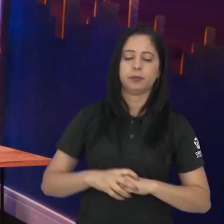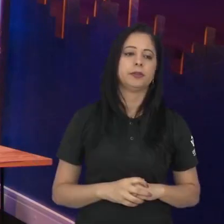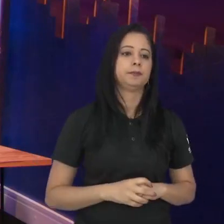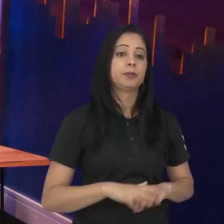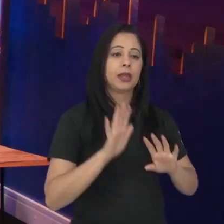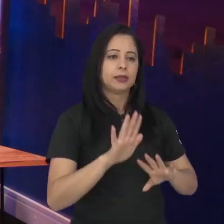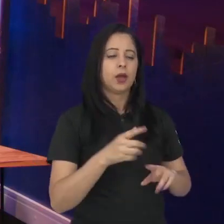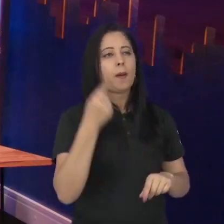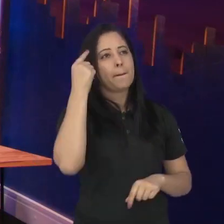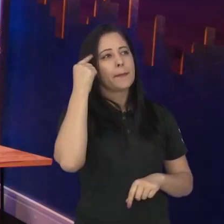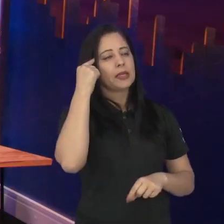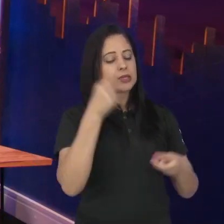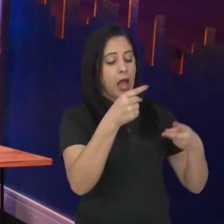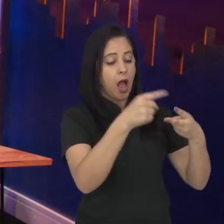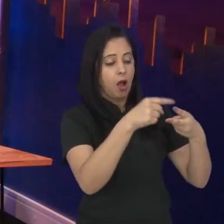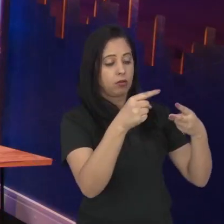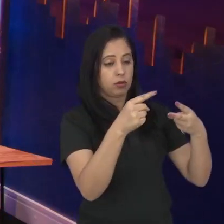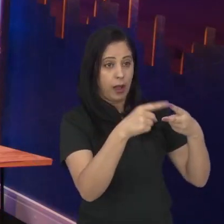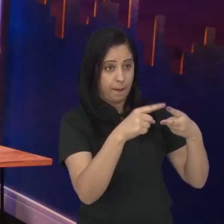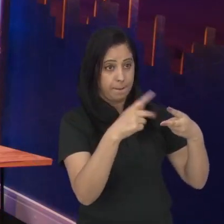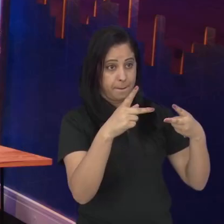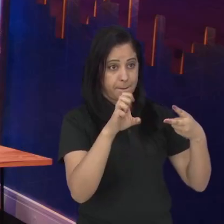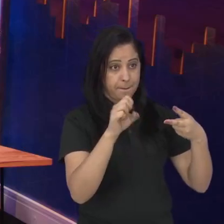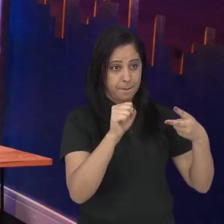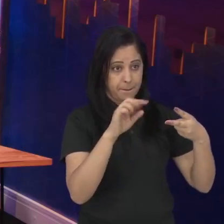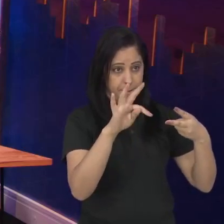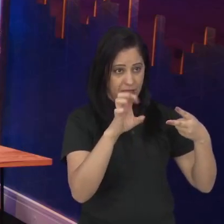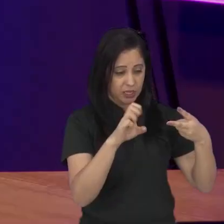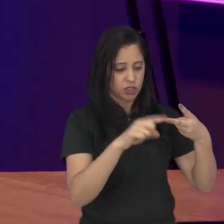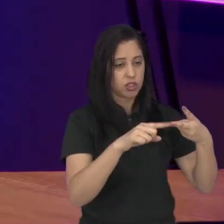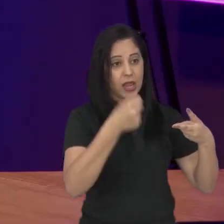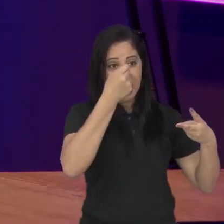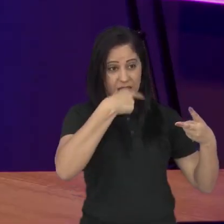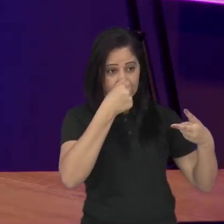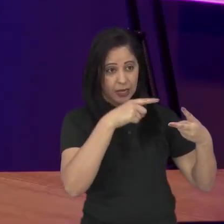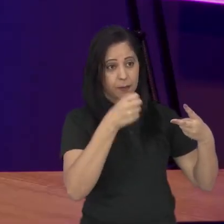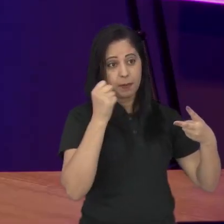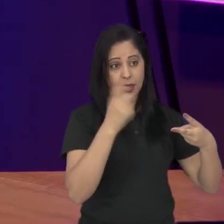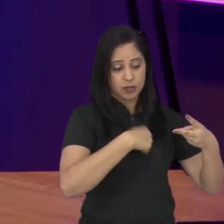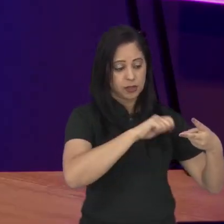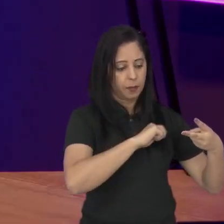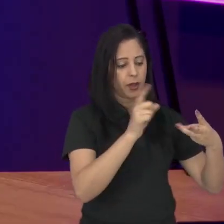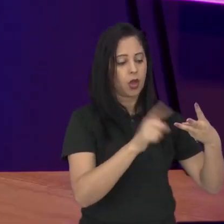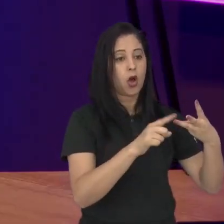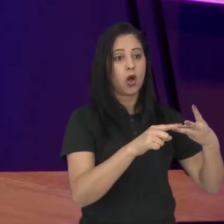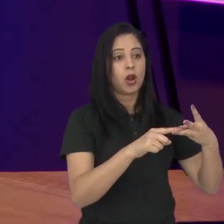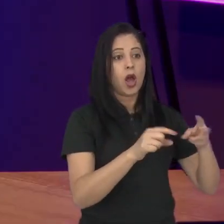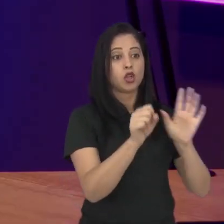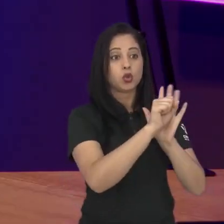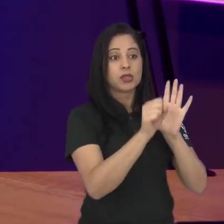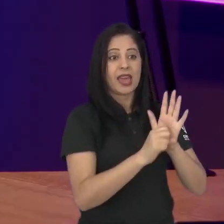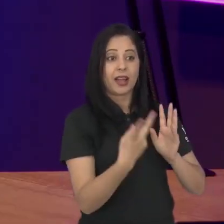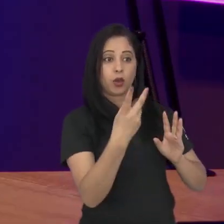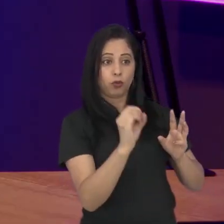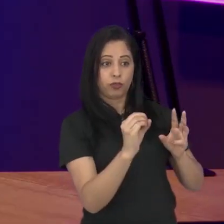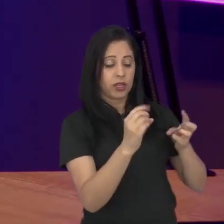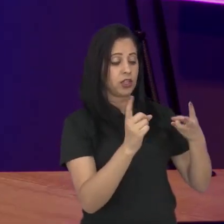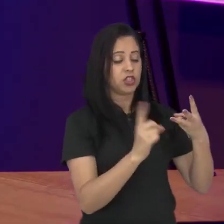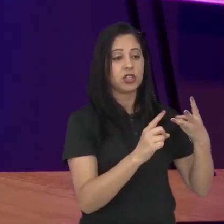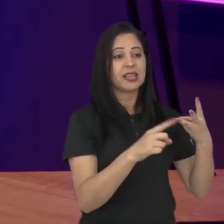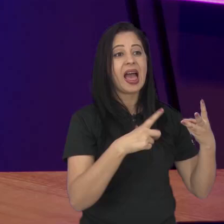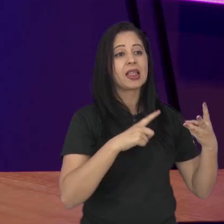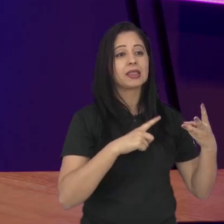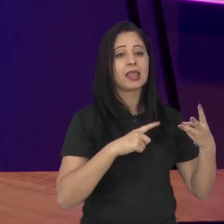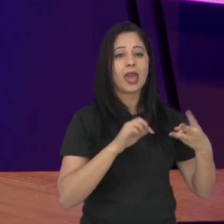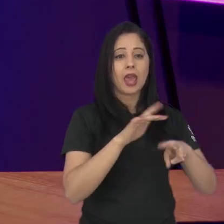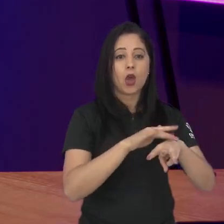nas 3 maiores, a gente citou a peste negra, citou também a gripe espanhola, e no século XX também, junto com a gripe espanhola, a gente